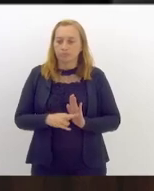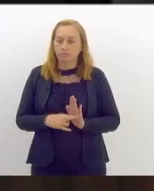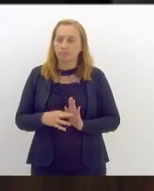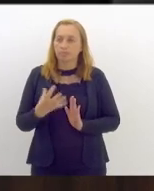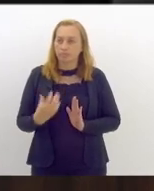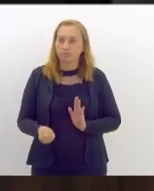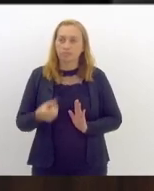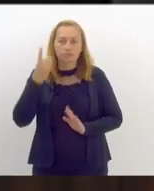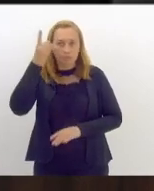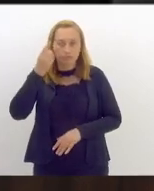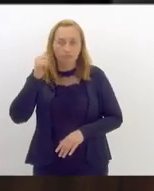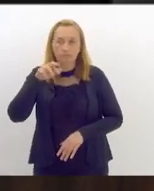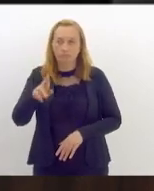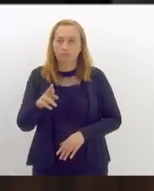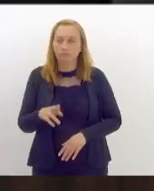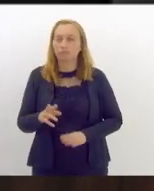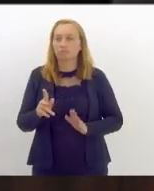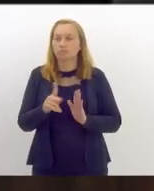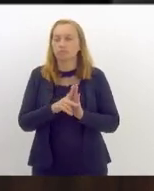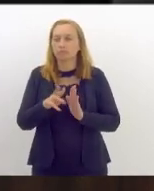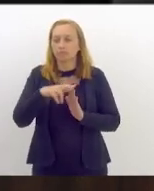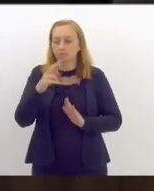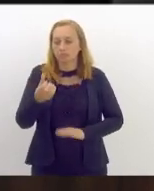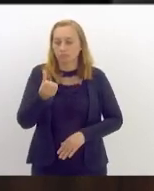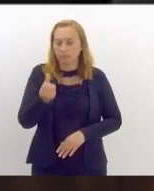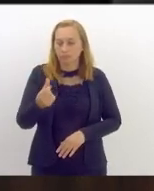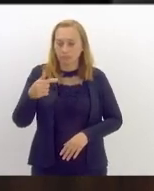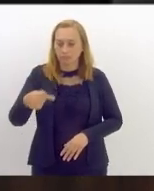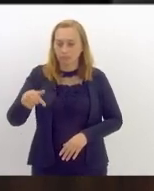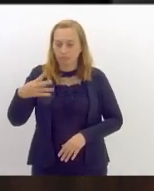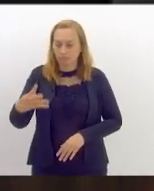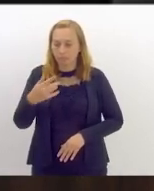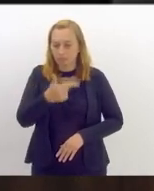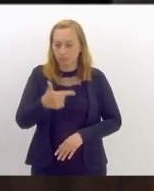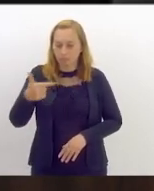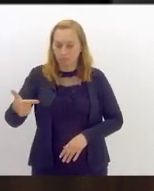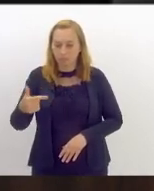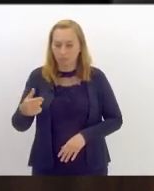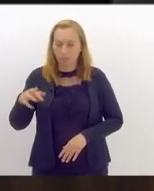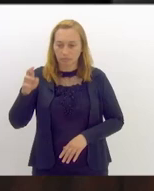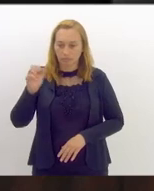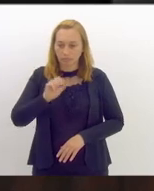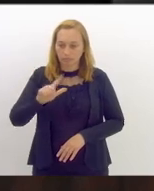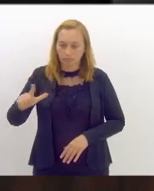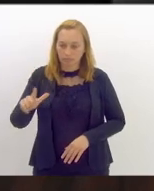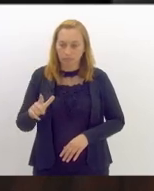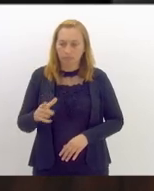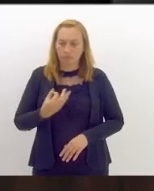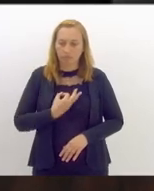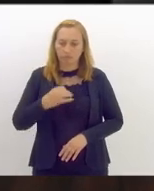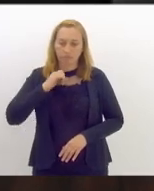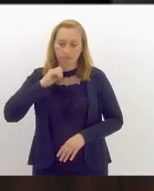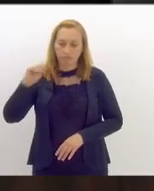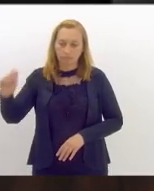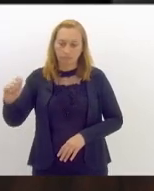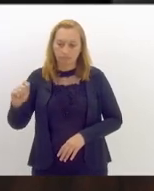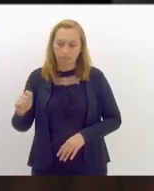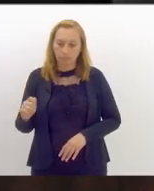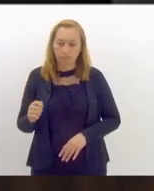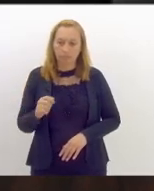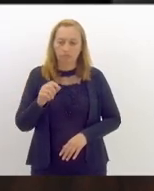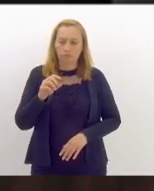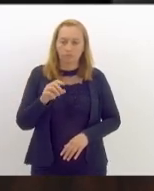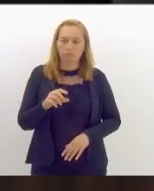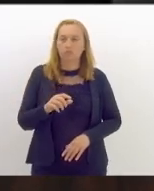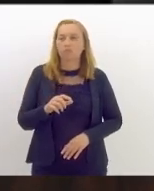favorável Deputado rosenverne projeto resolução 674 22 dia 30 Deputado Rafael gordo consegue medalha respectivo diploma ao seu